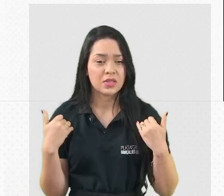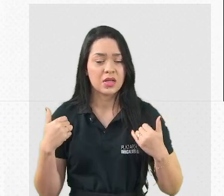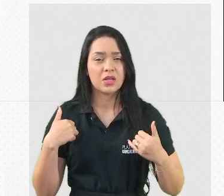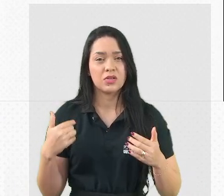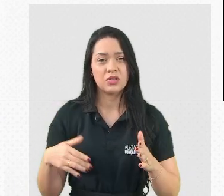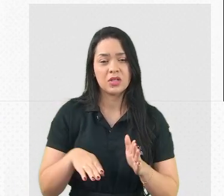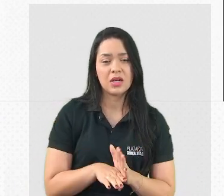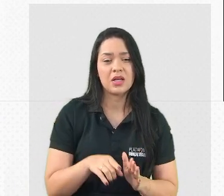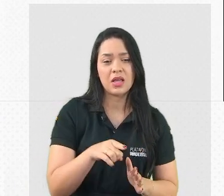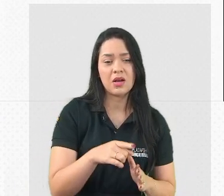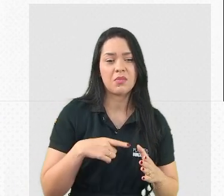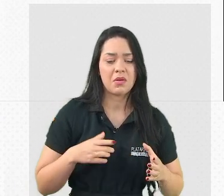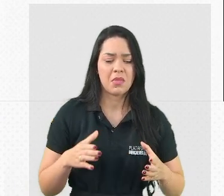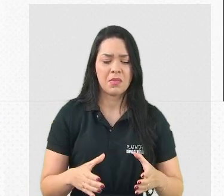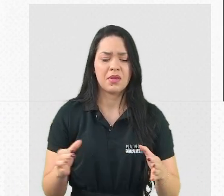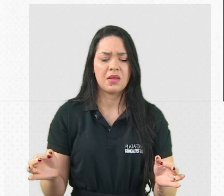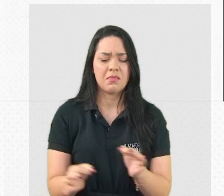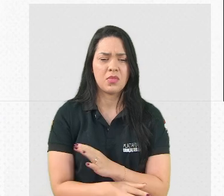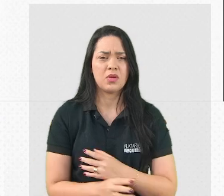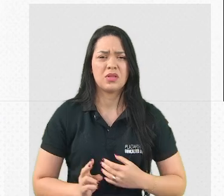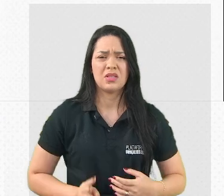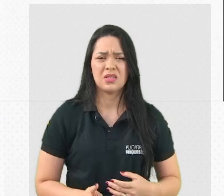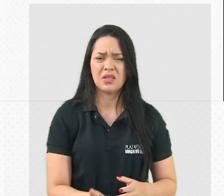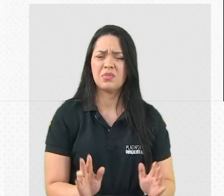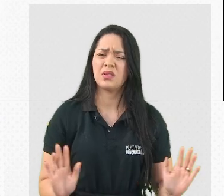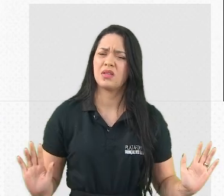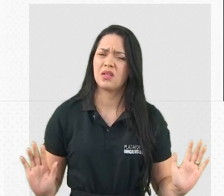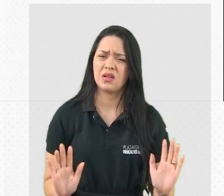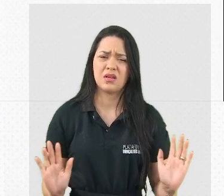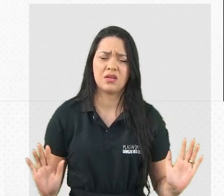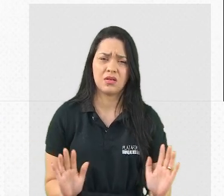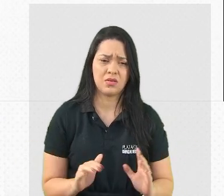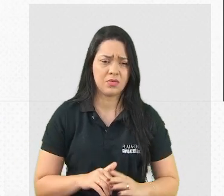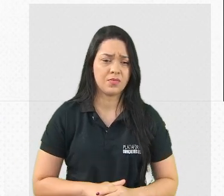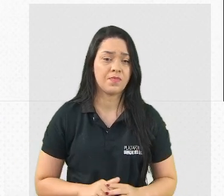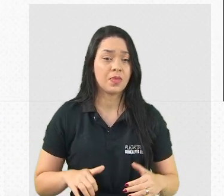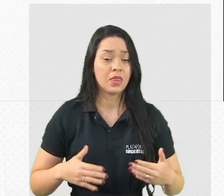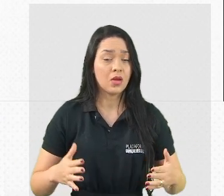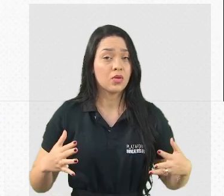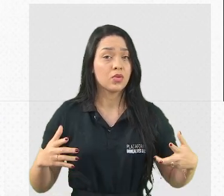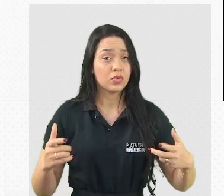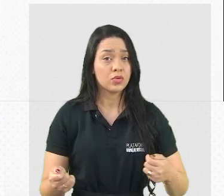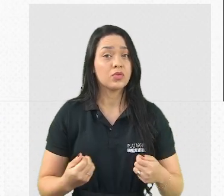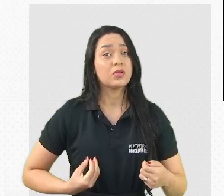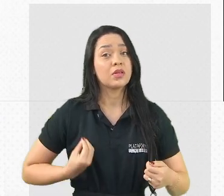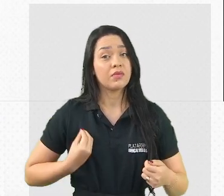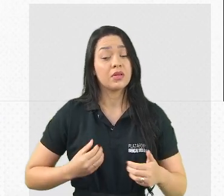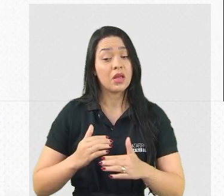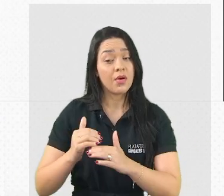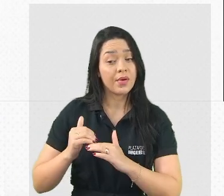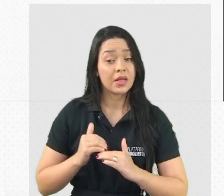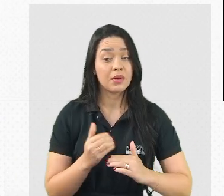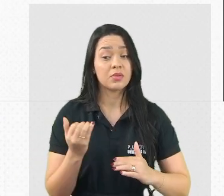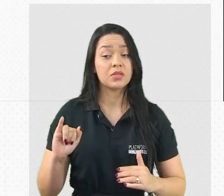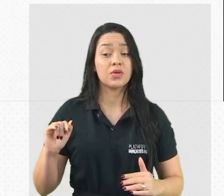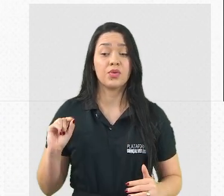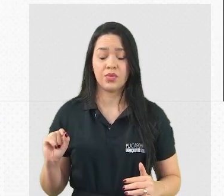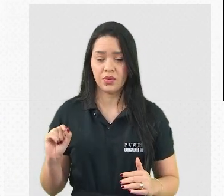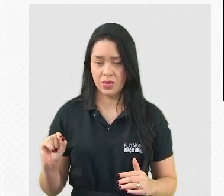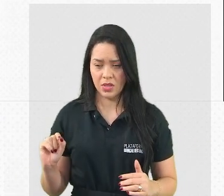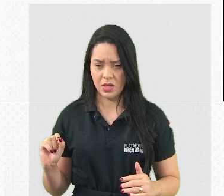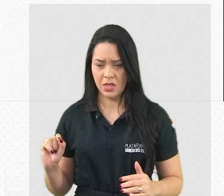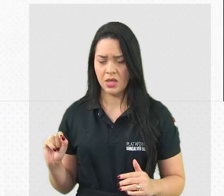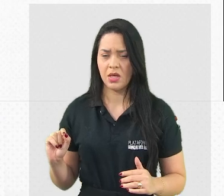chegar lá com a minha marmita pronta o tempo inteiro. Não, não posso ser assim. Então, tudo na vida é o equilíbrio, porque se eu passo a fazer